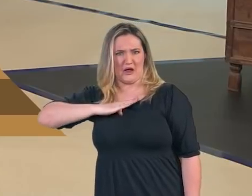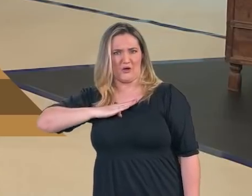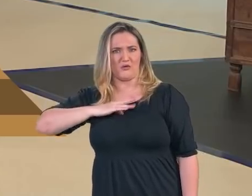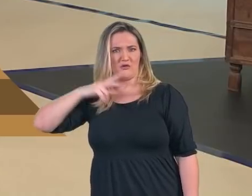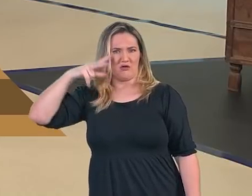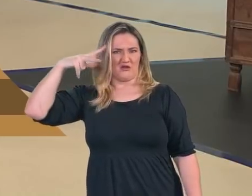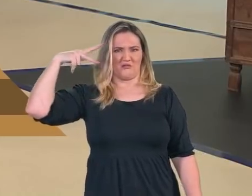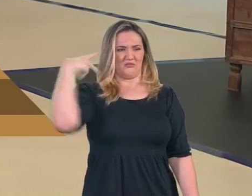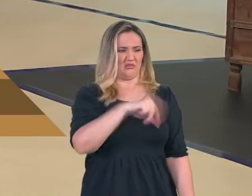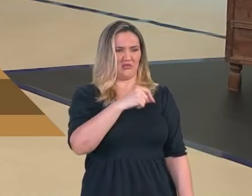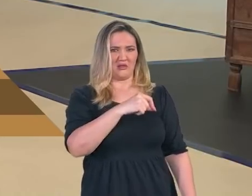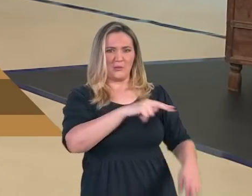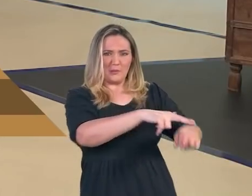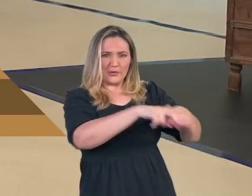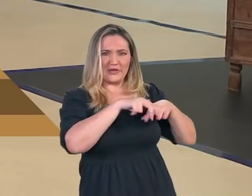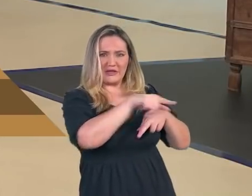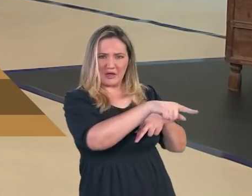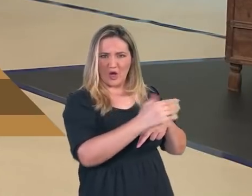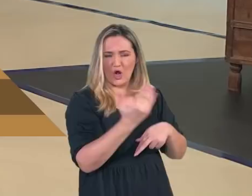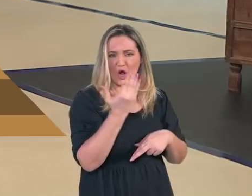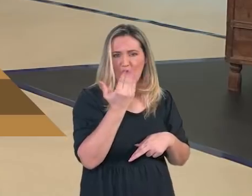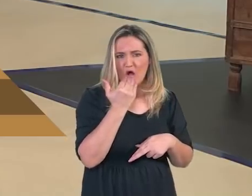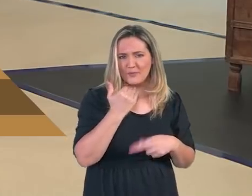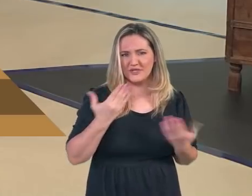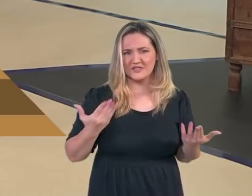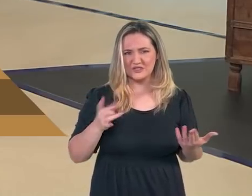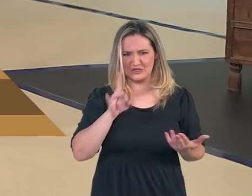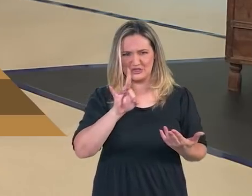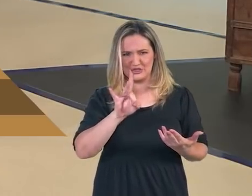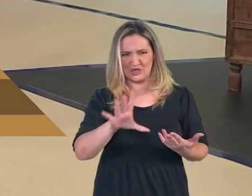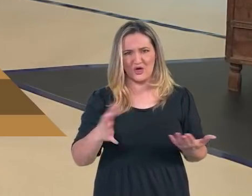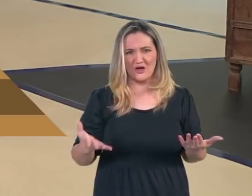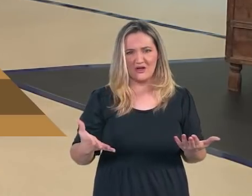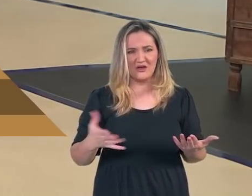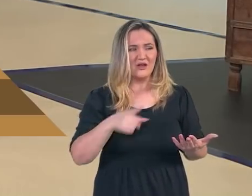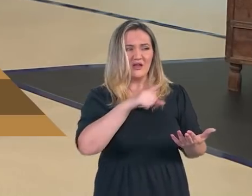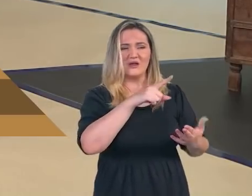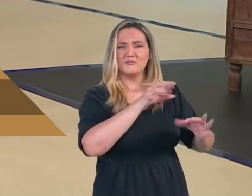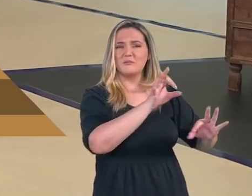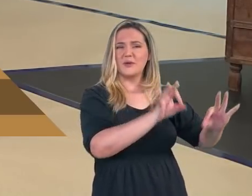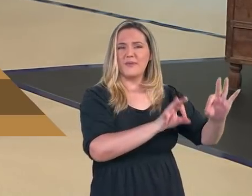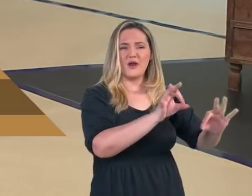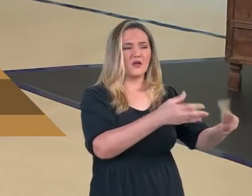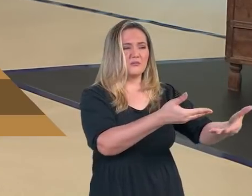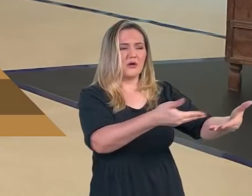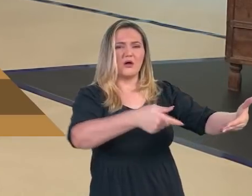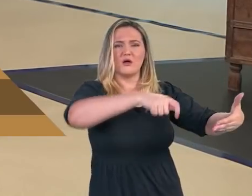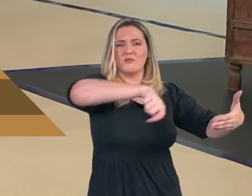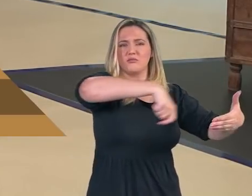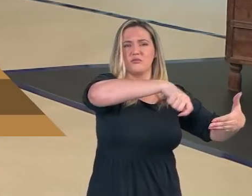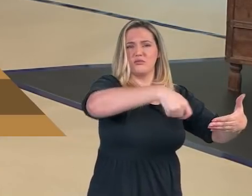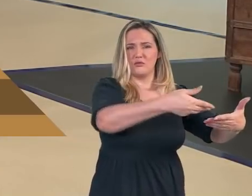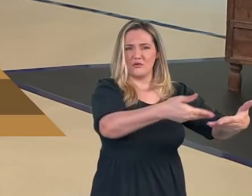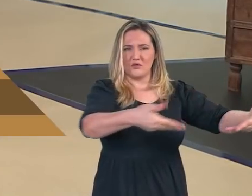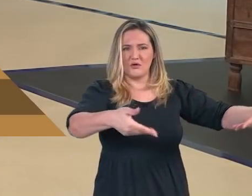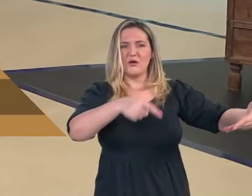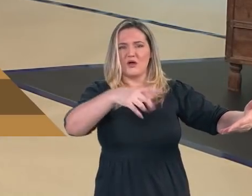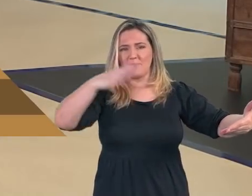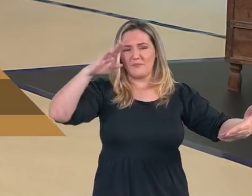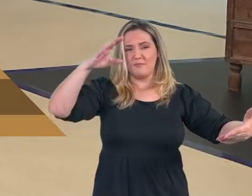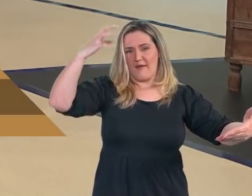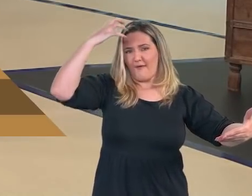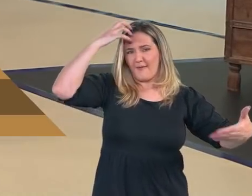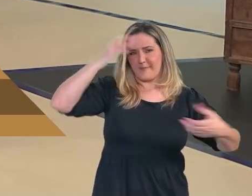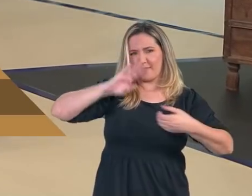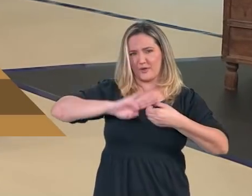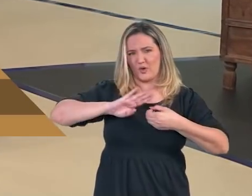de castigá-los apenas por participarem de um jantar preparado na cozinha ali do reino, do palácio. Seria